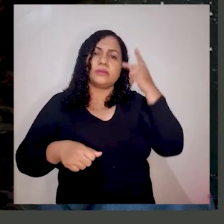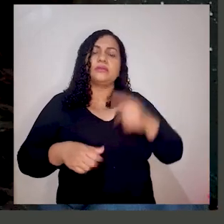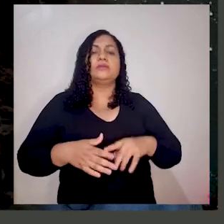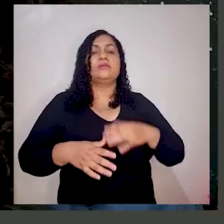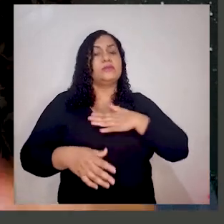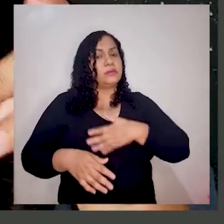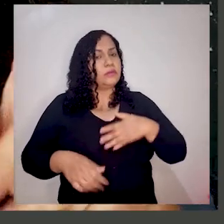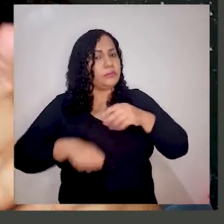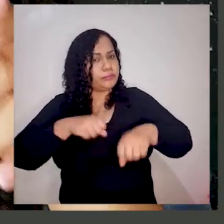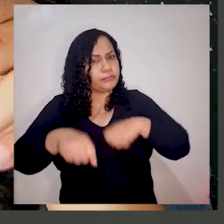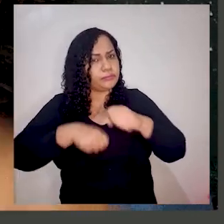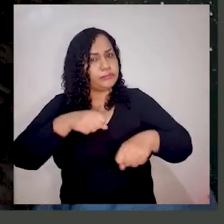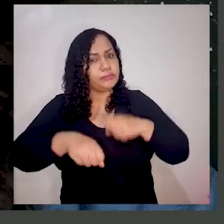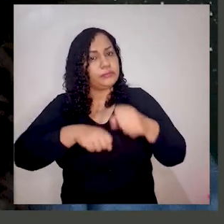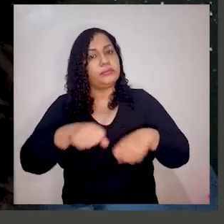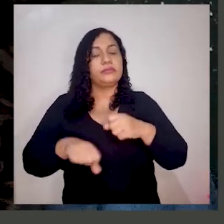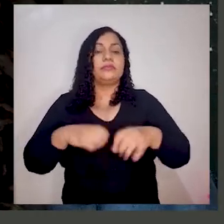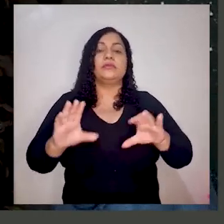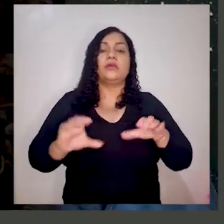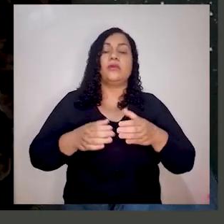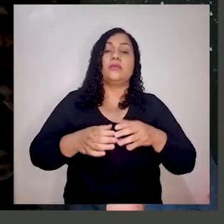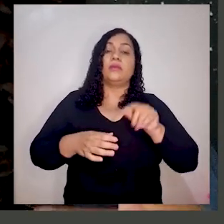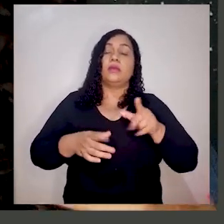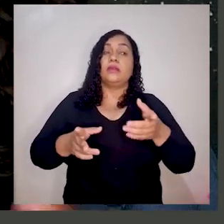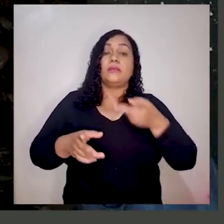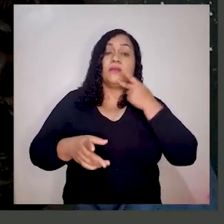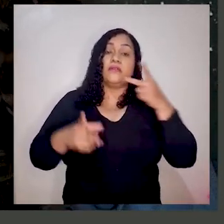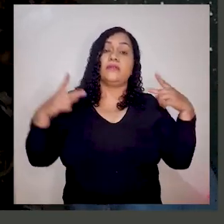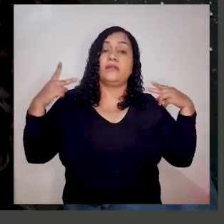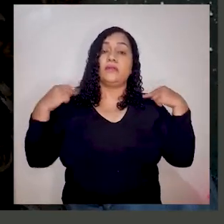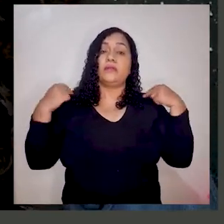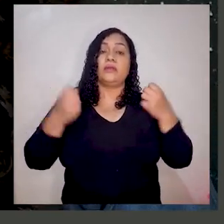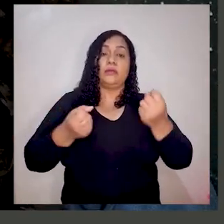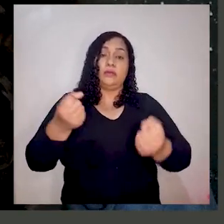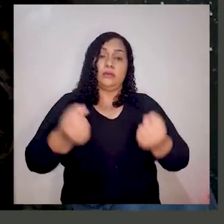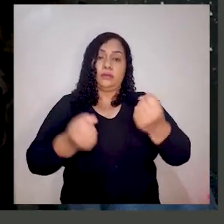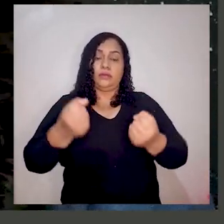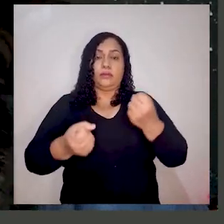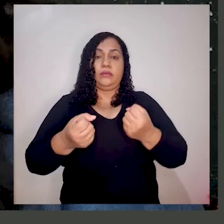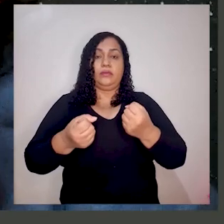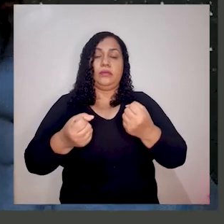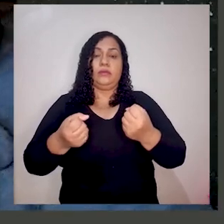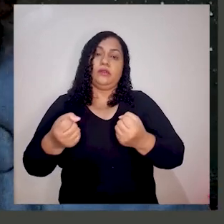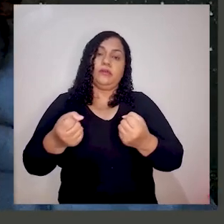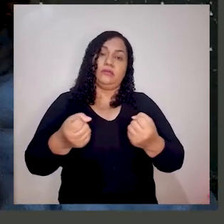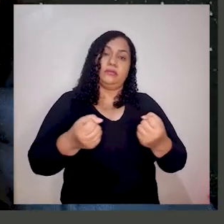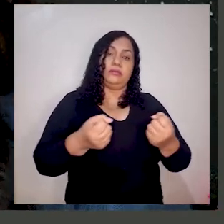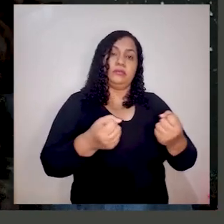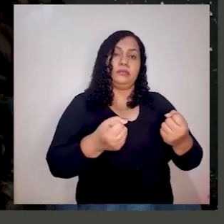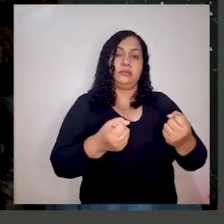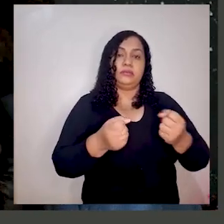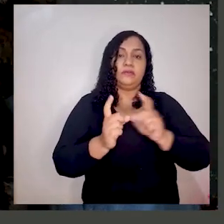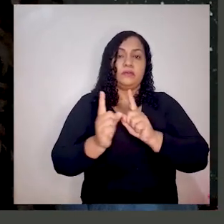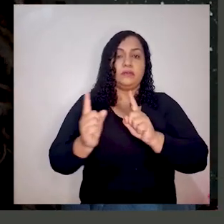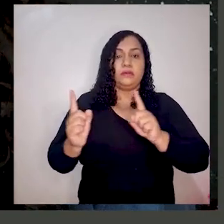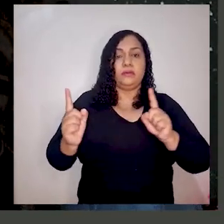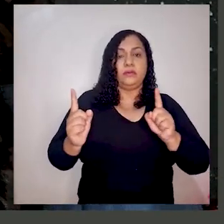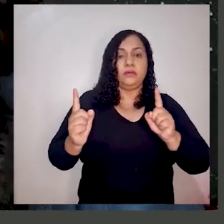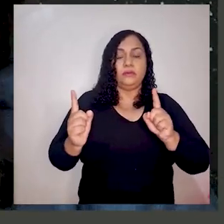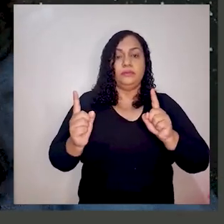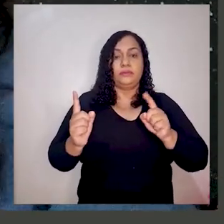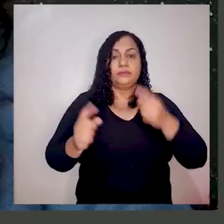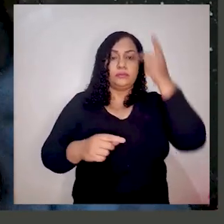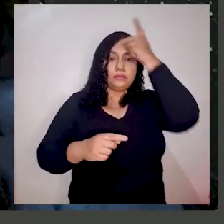falar nisso, pessoal, você que é motorista de carro, muito cuidado, pessoal. Tem uma certa distância, tá? Mantendo a